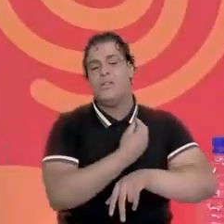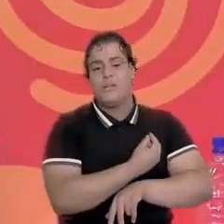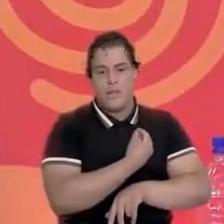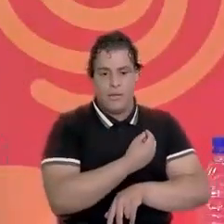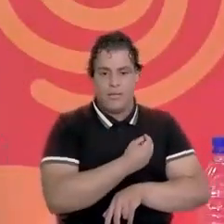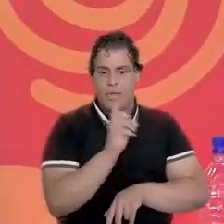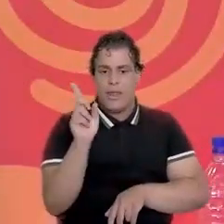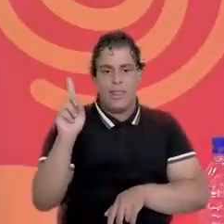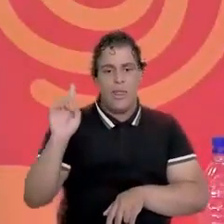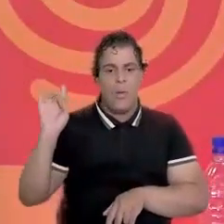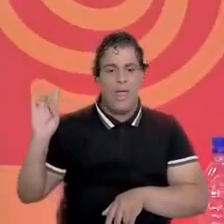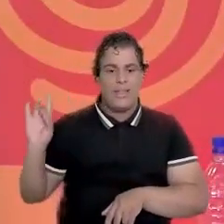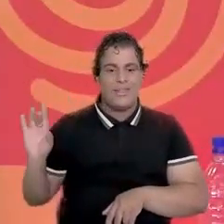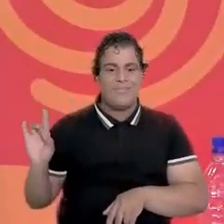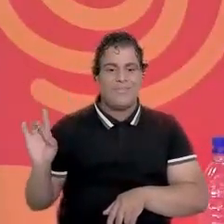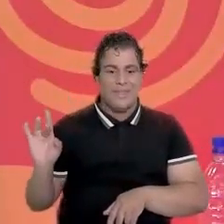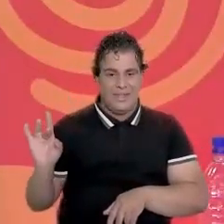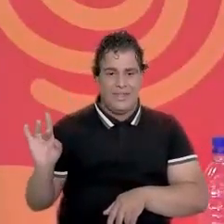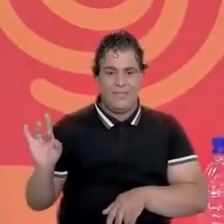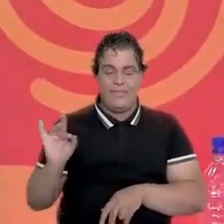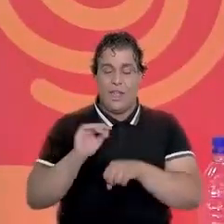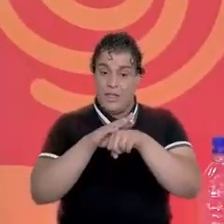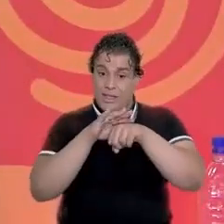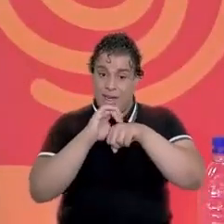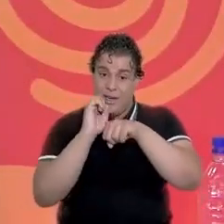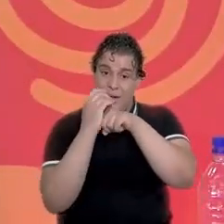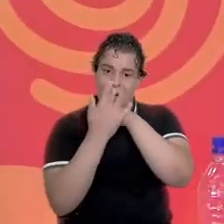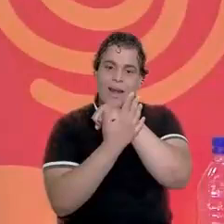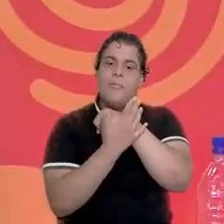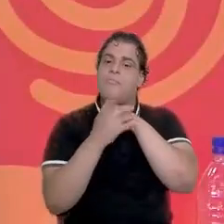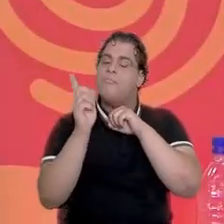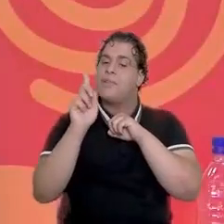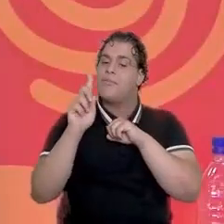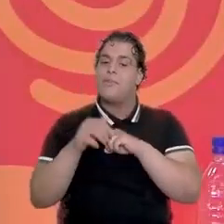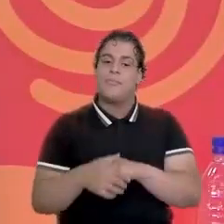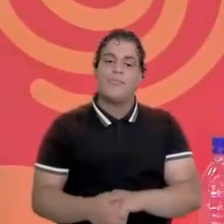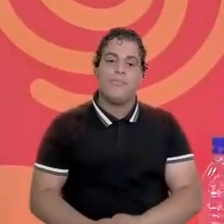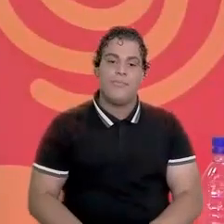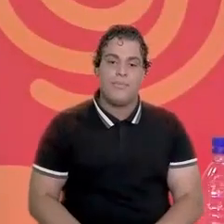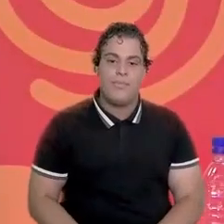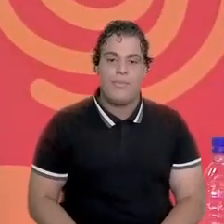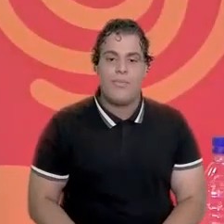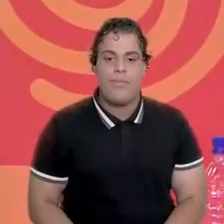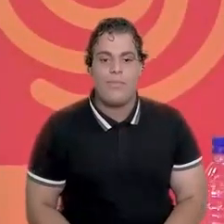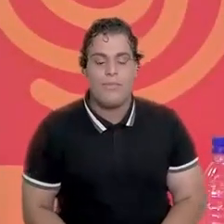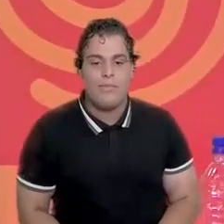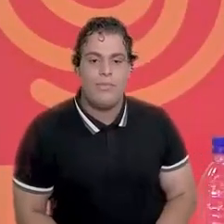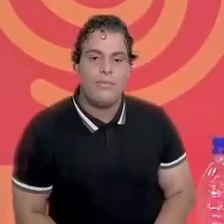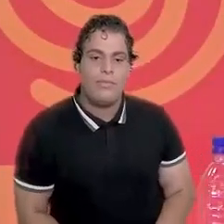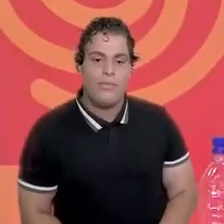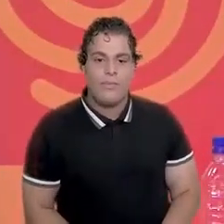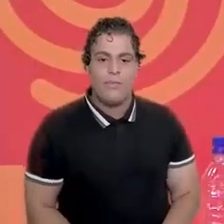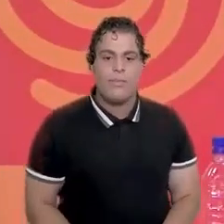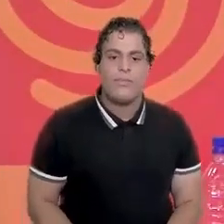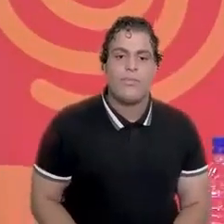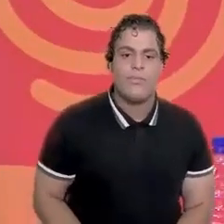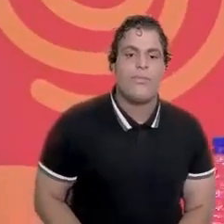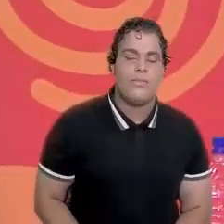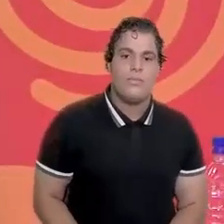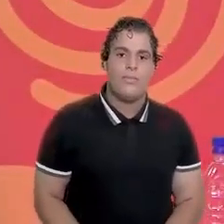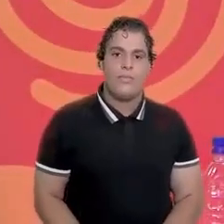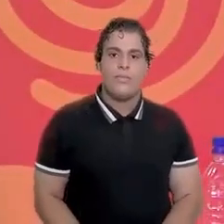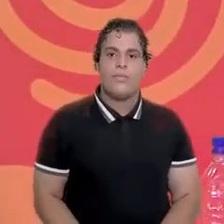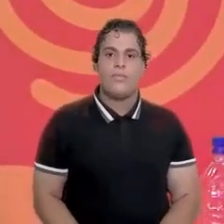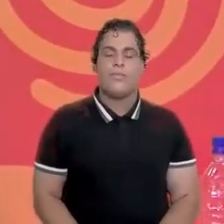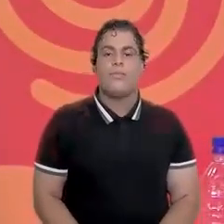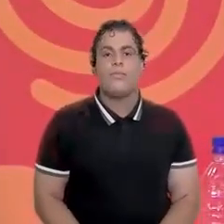assim, específica da pandemia. Mas é isso, eu acho que é um gosto também de jogar com as palavras, de brincar